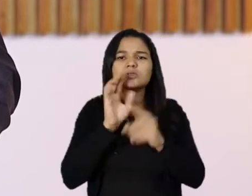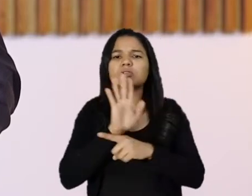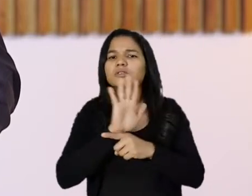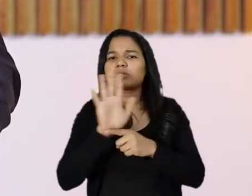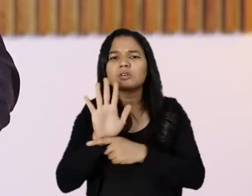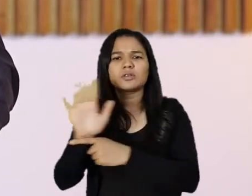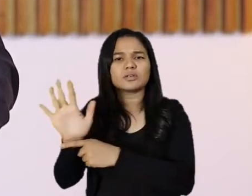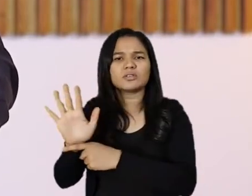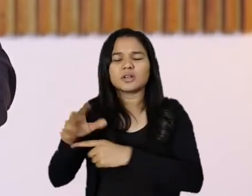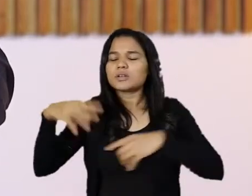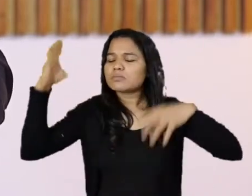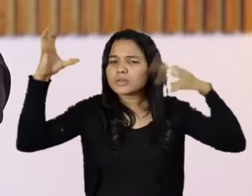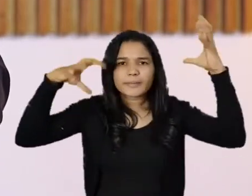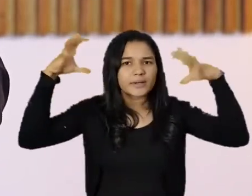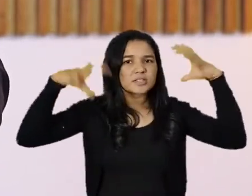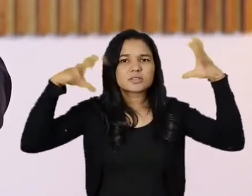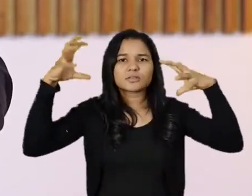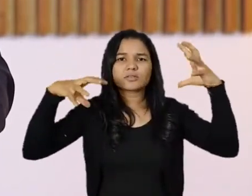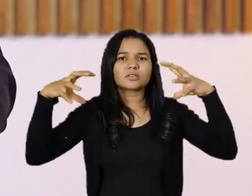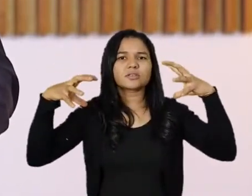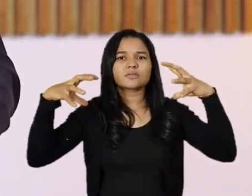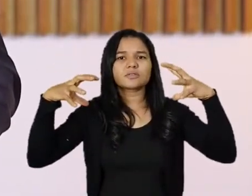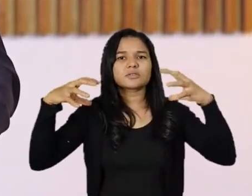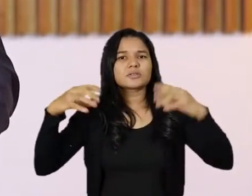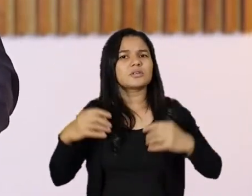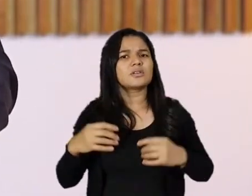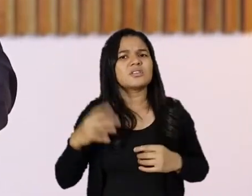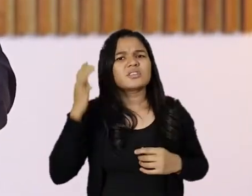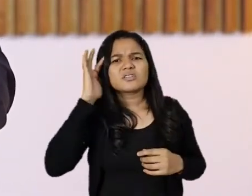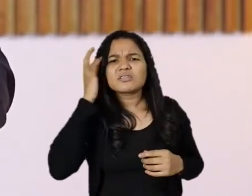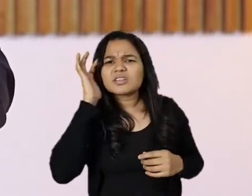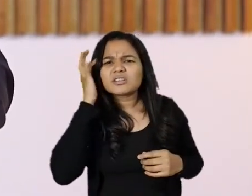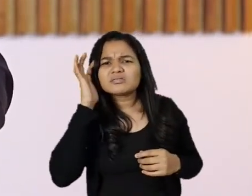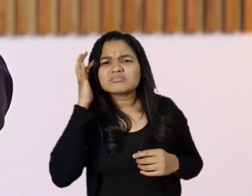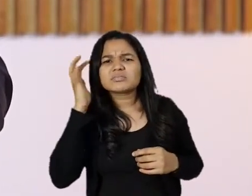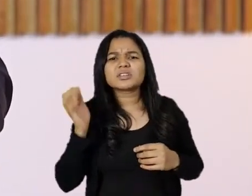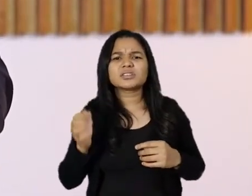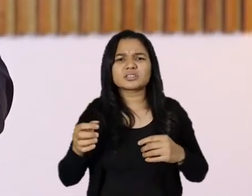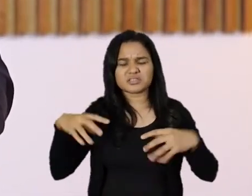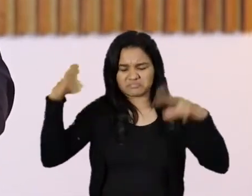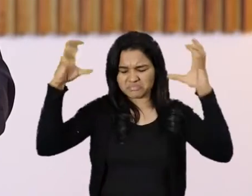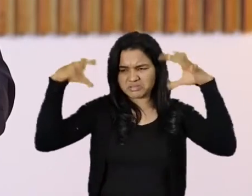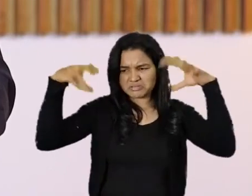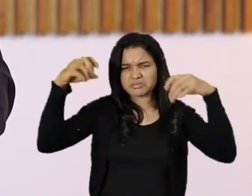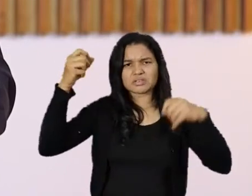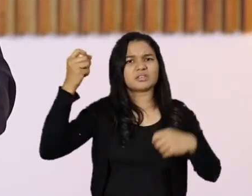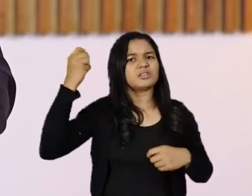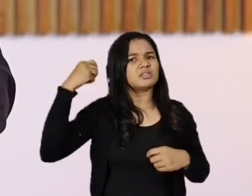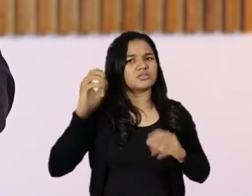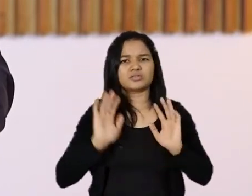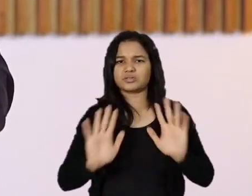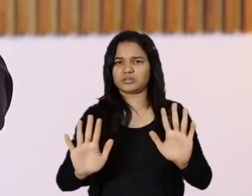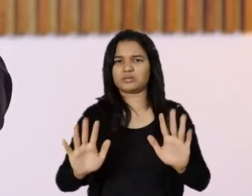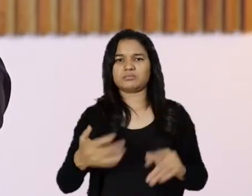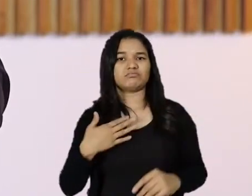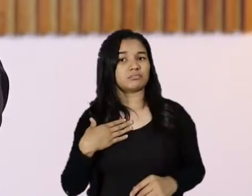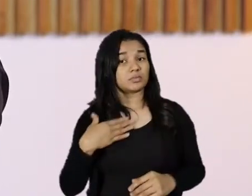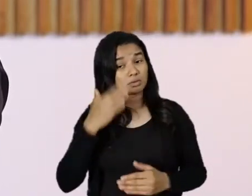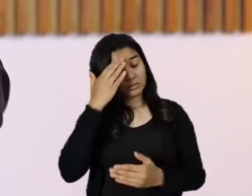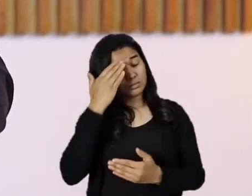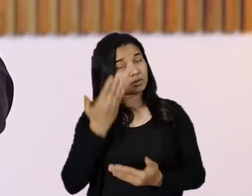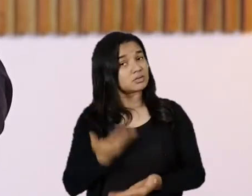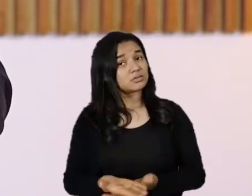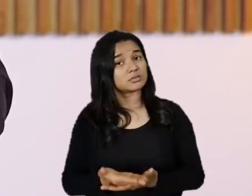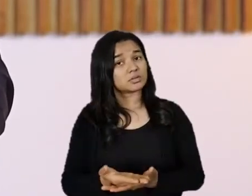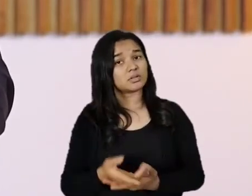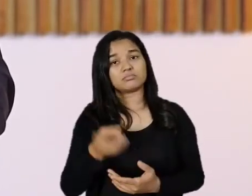uma especulação muito grande dizendo que chovia antes do dilúvio. Eu prefiro crer, mediante as evidências bíblicas, de que não chovia